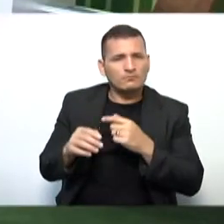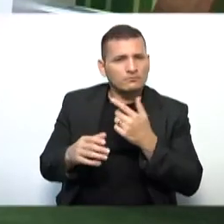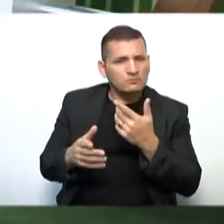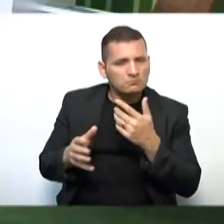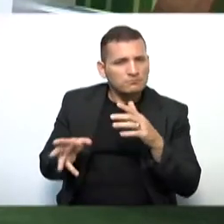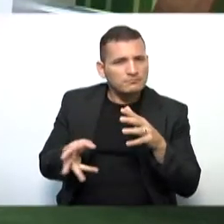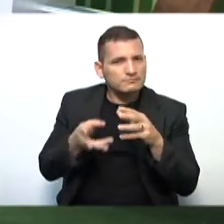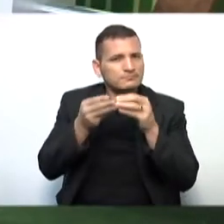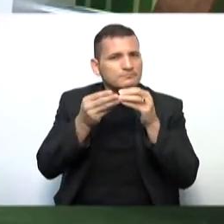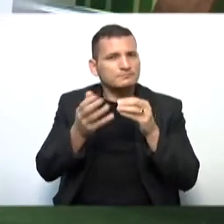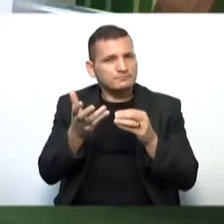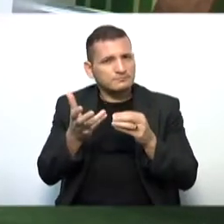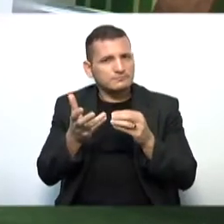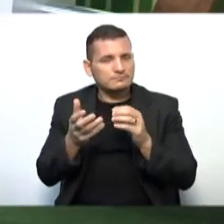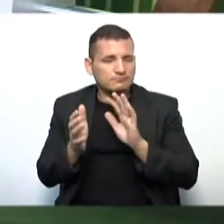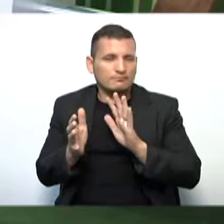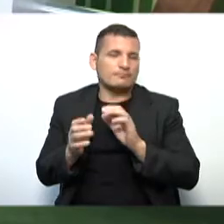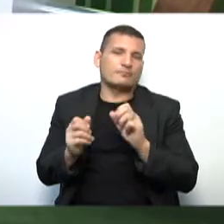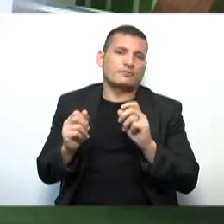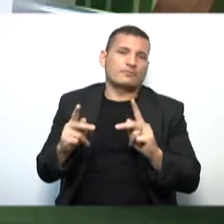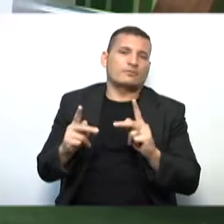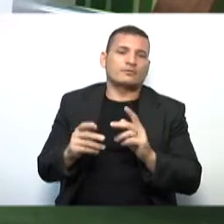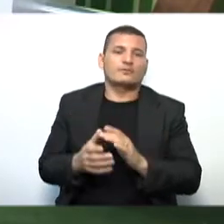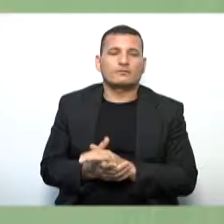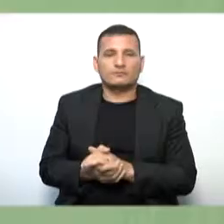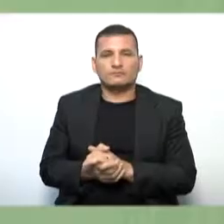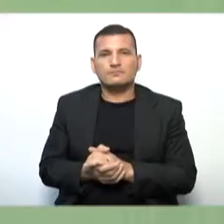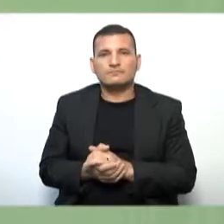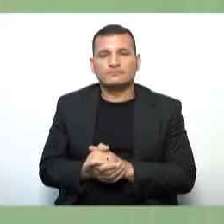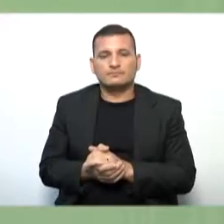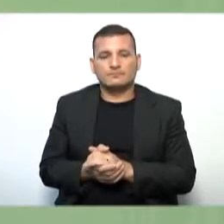que merece... Não, tranquilo, né? Tranquilo. Muito bem.